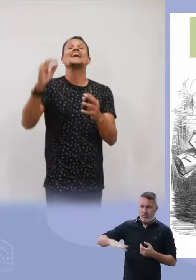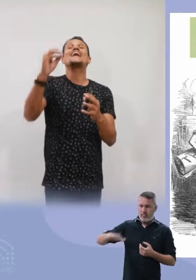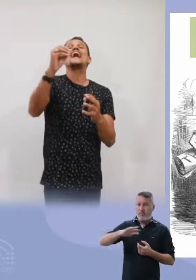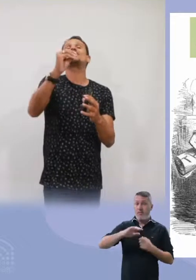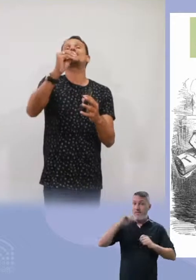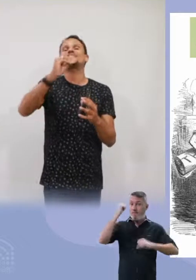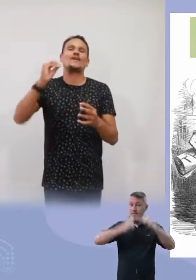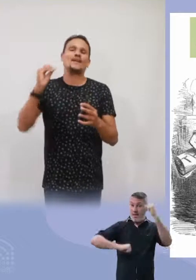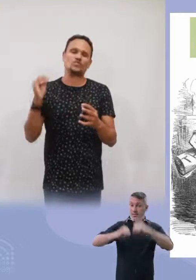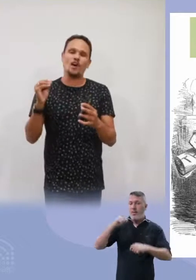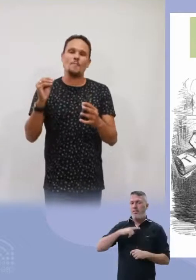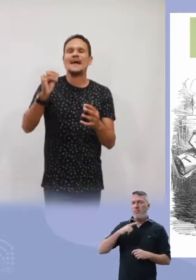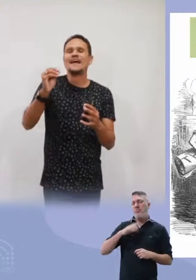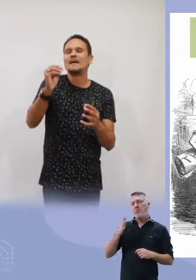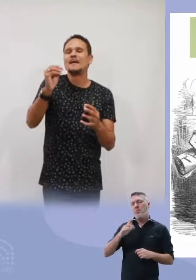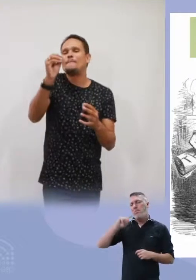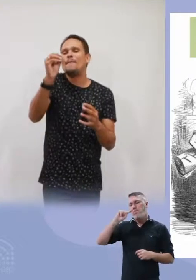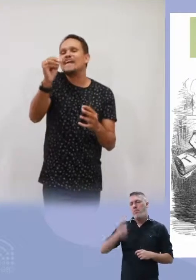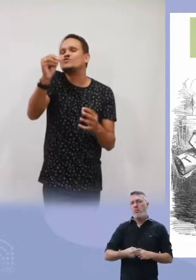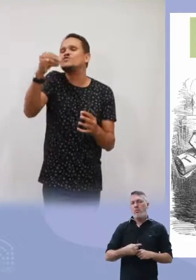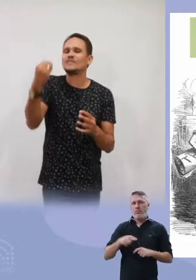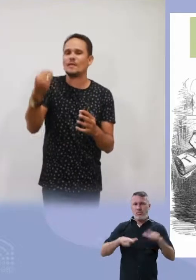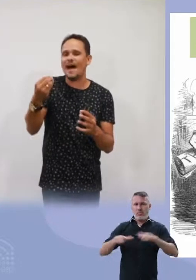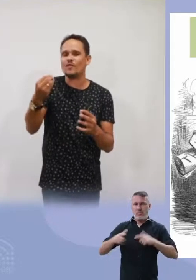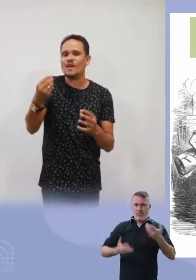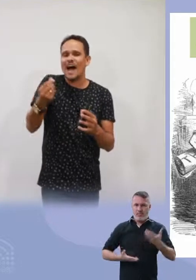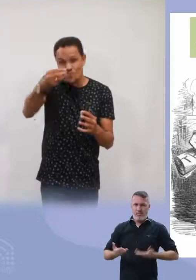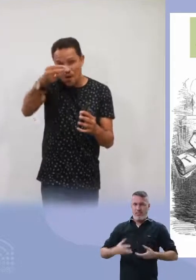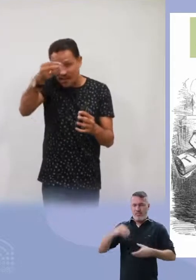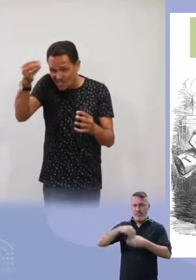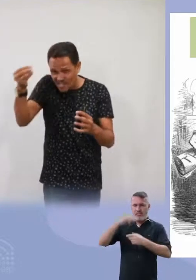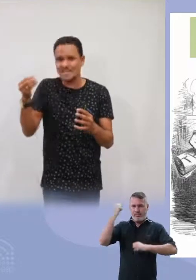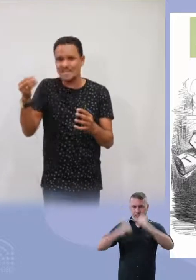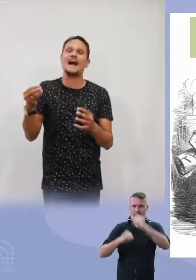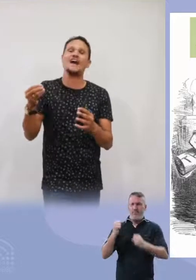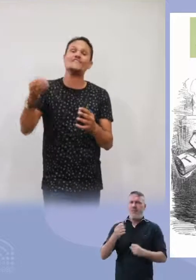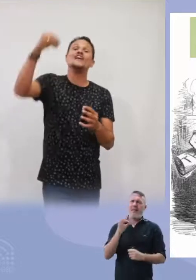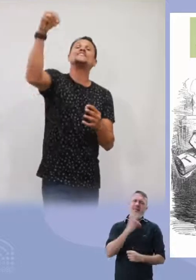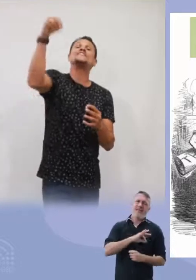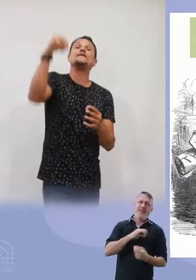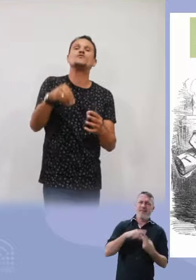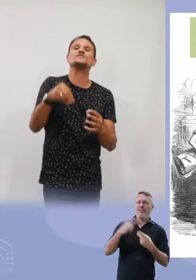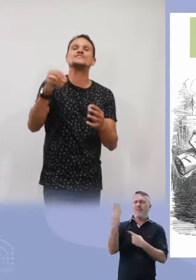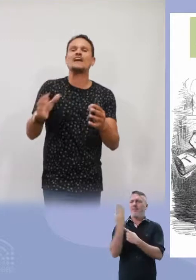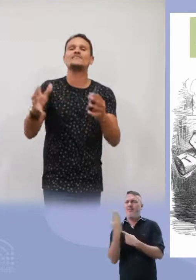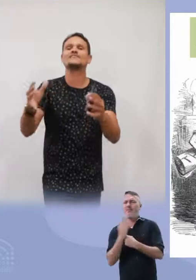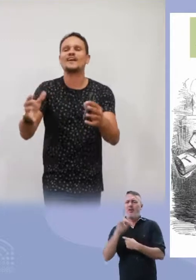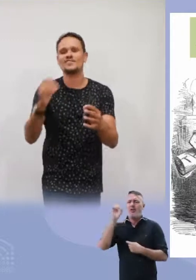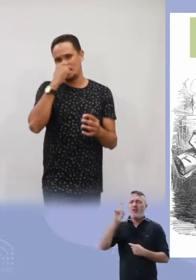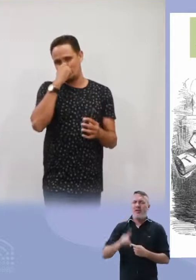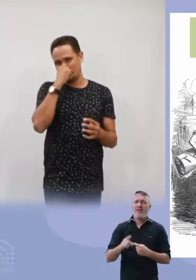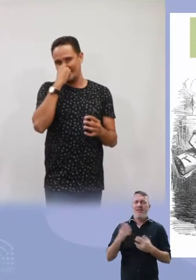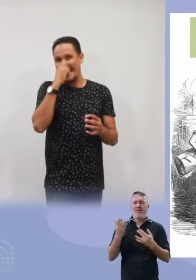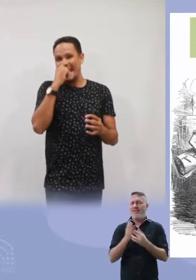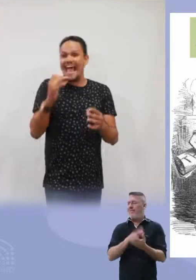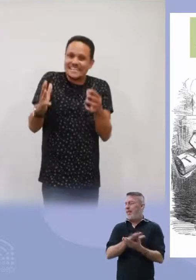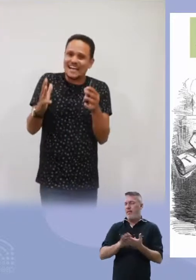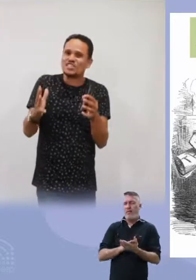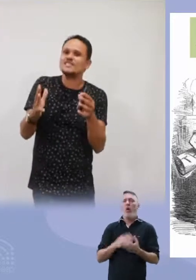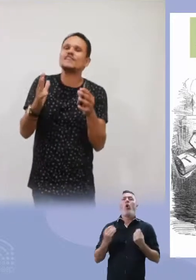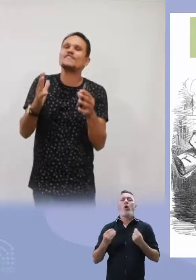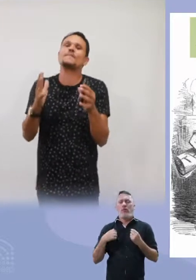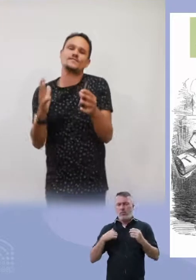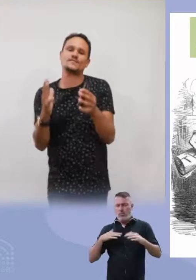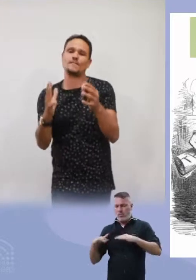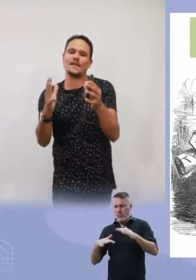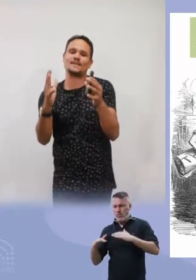caixinha cada trabalhador pegaria parte do seu trabalho, as moedinhas que ganhavam e depositava nessa caixinha. Essa